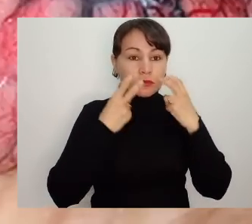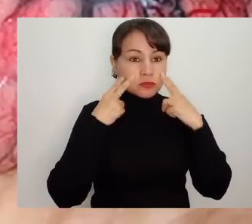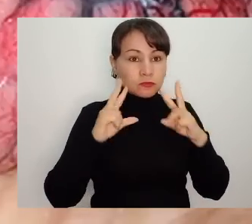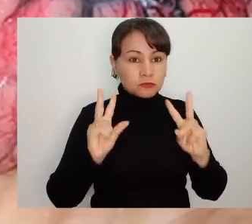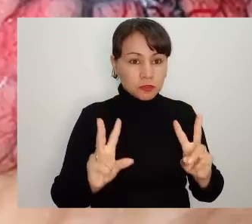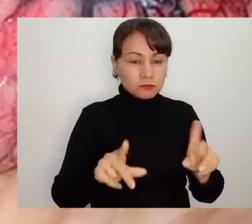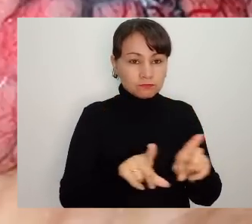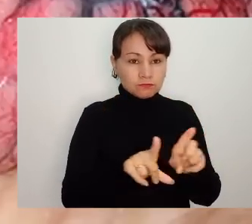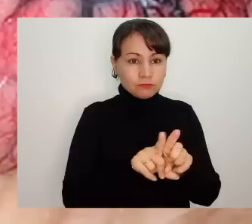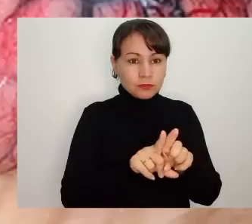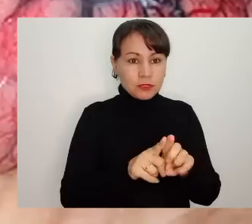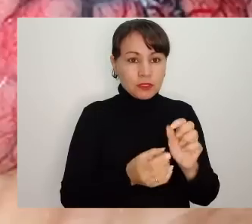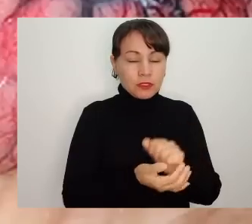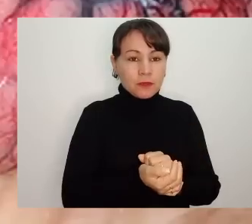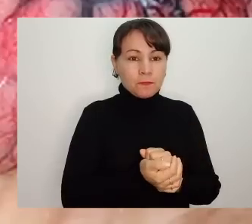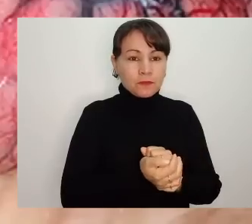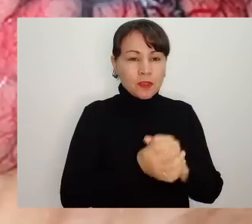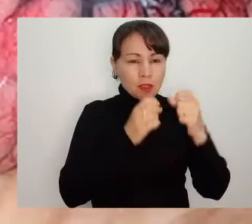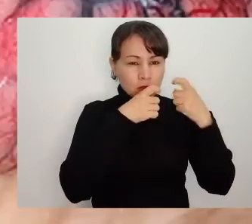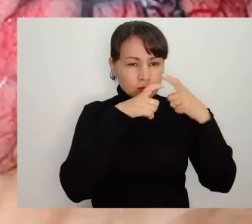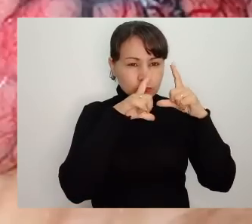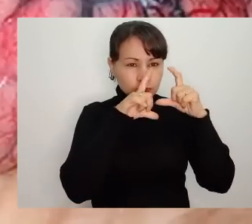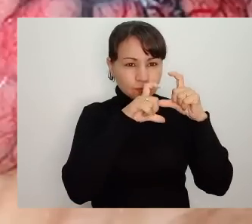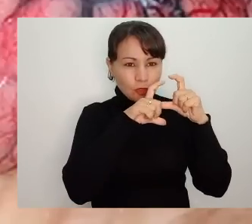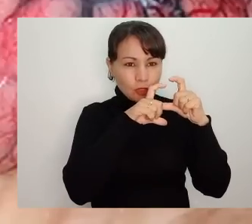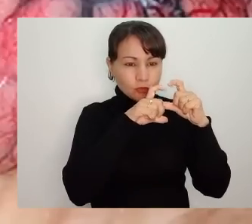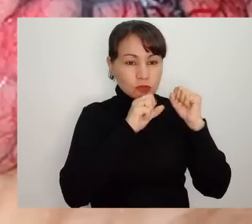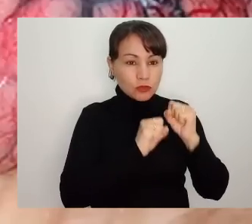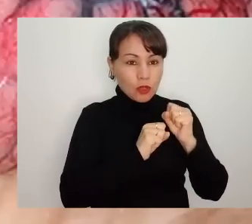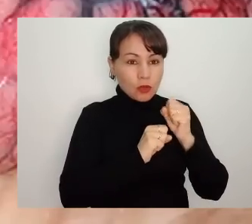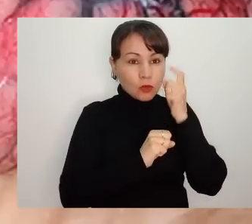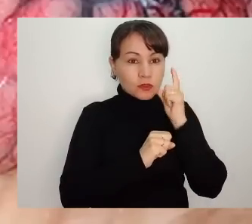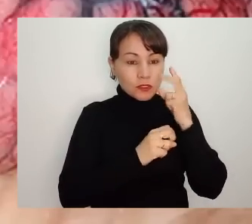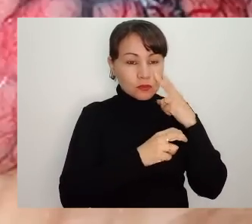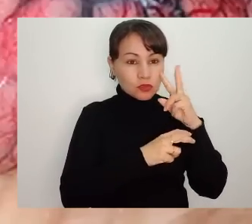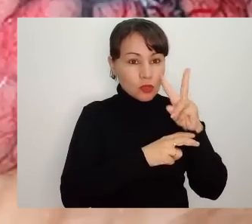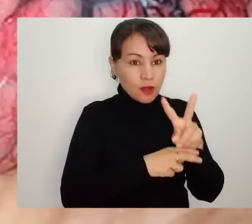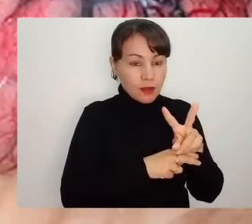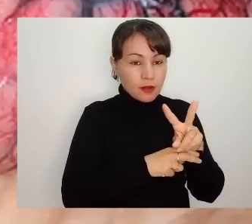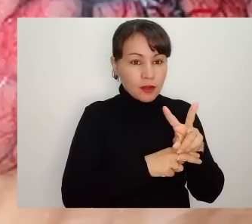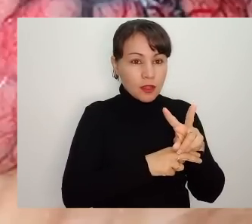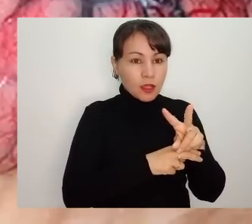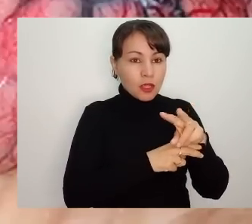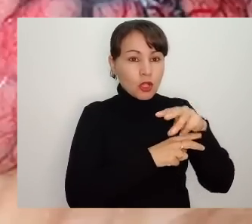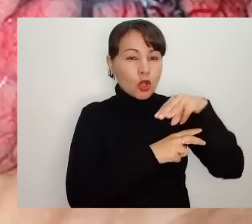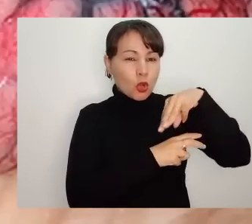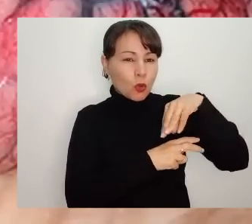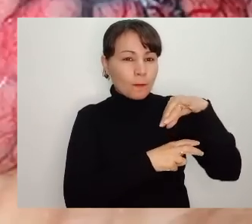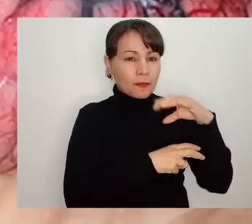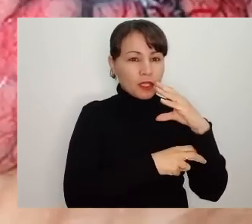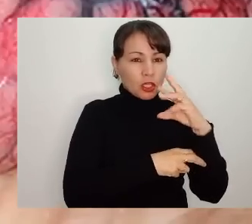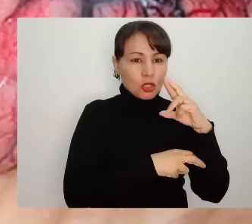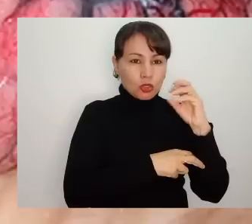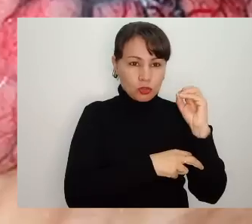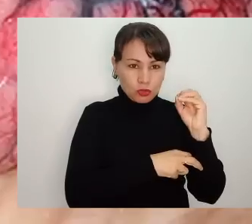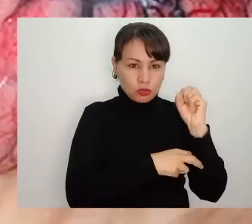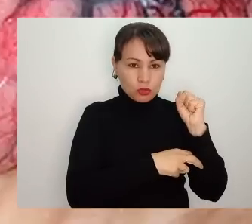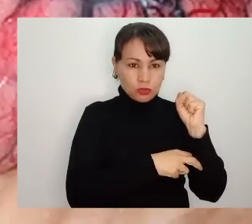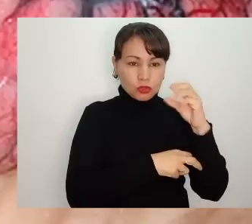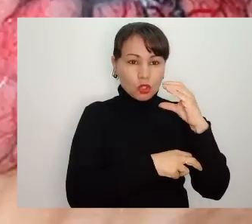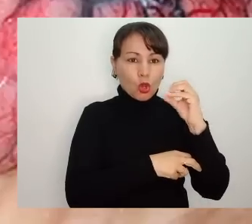Nós podemos ver que essa imagem ela só é possível com o auxílio de uma microscopia